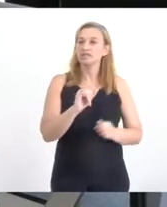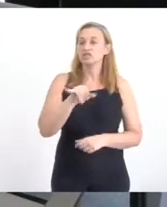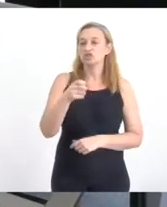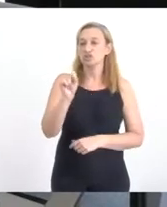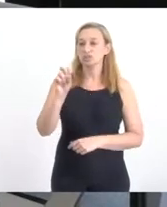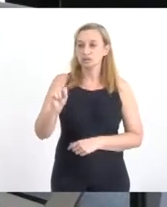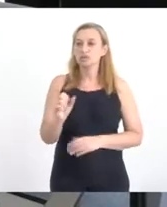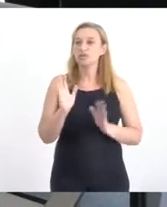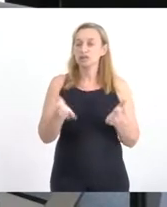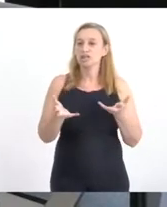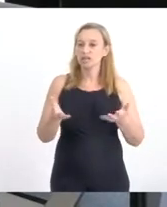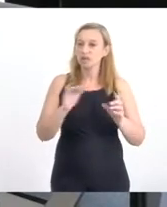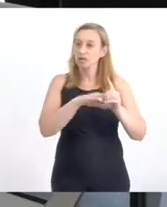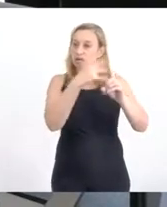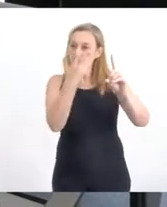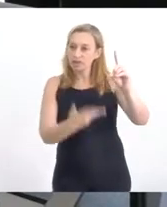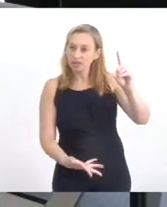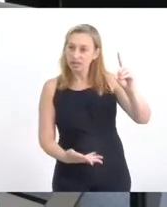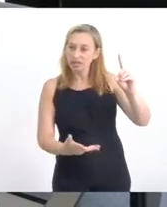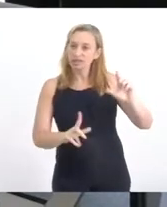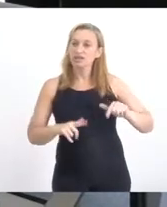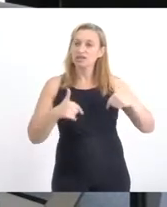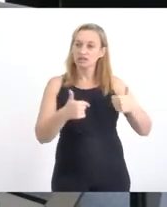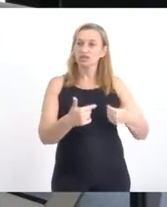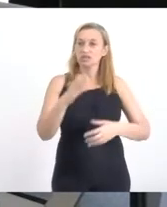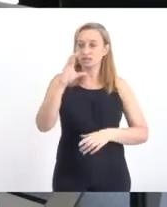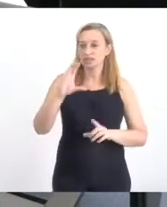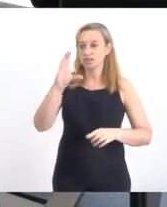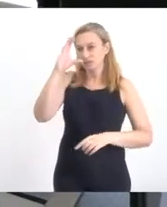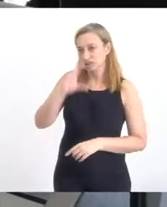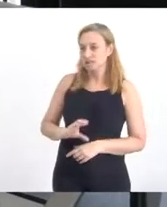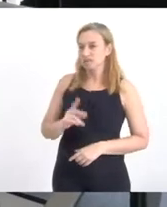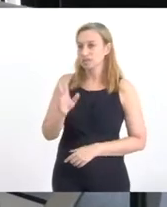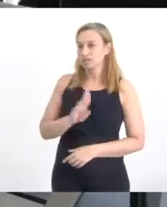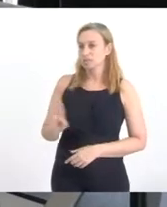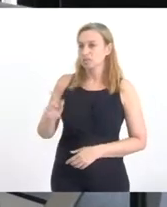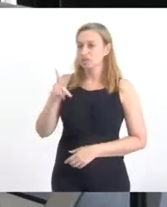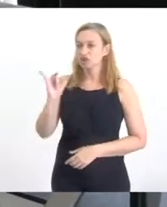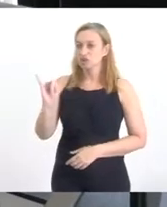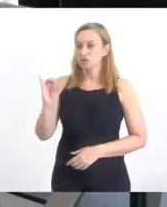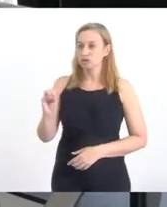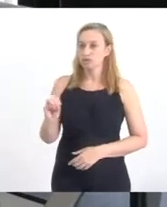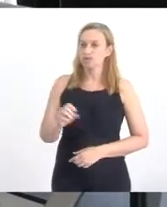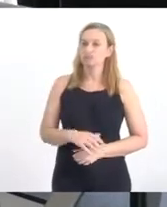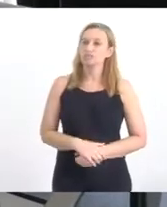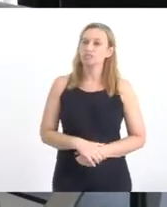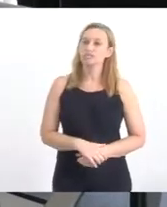o protocolo para já homenagear a ação da cidadania Esse é o nome que é